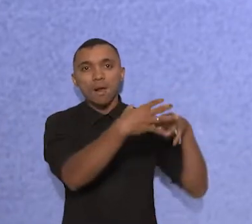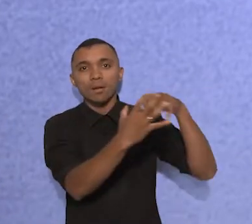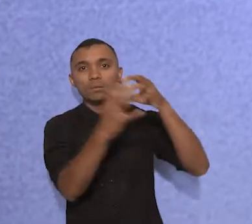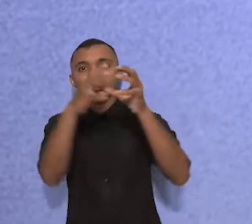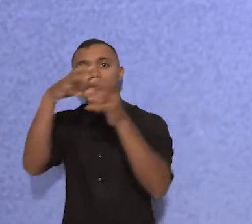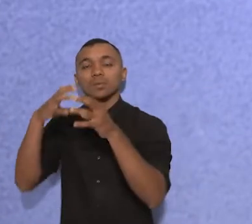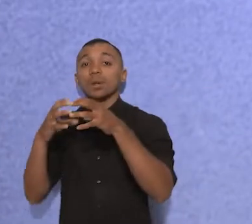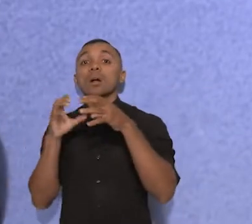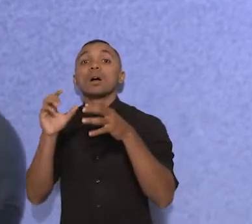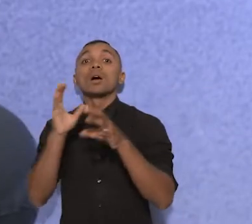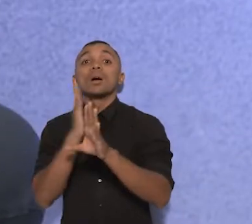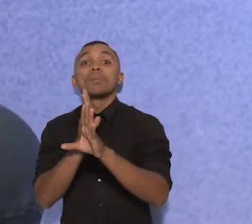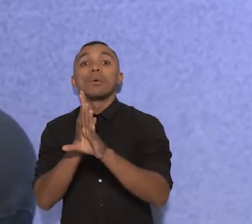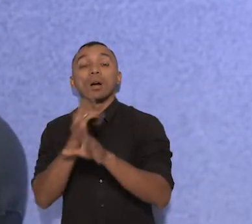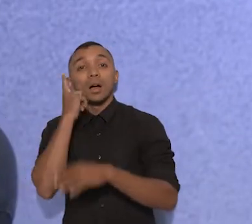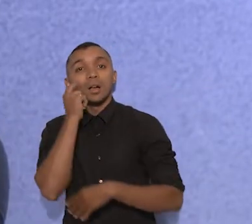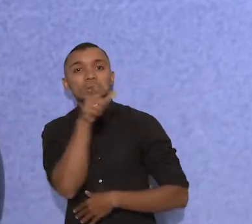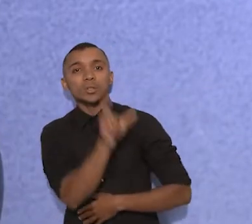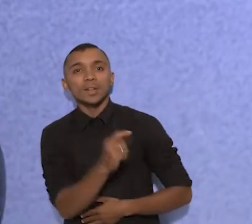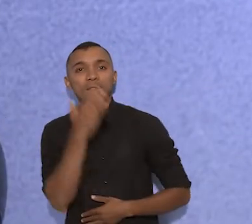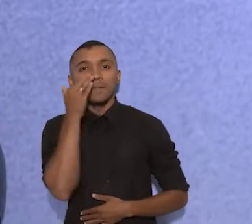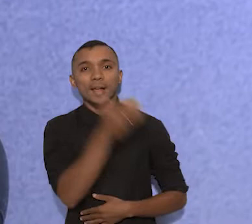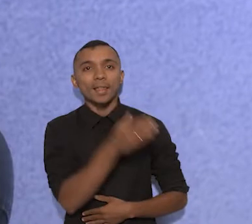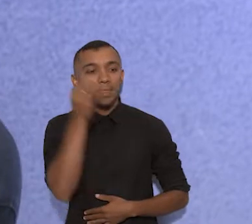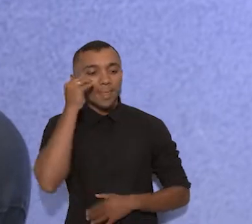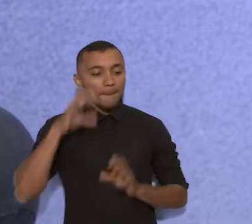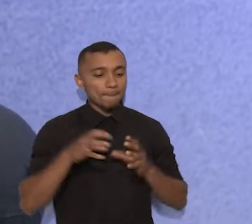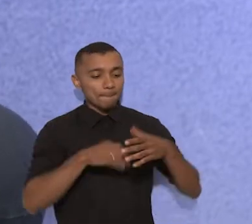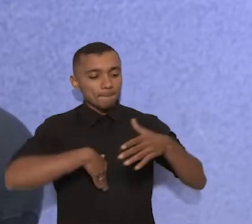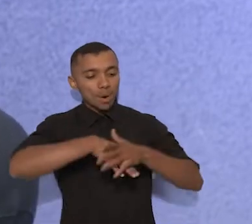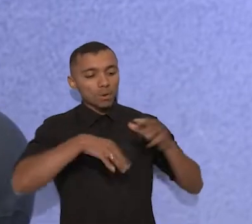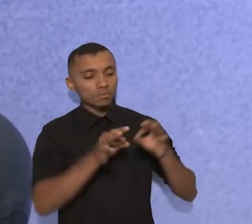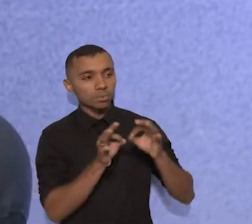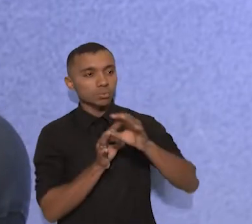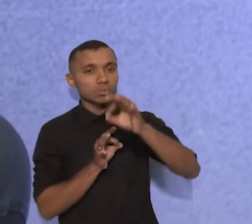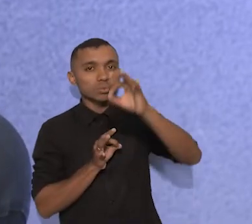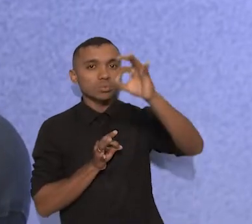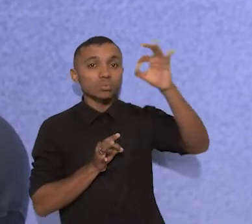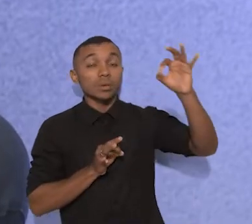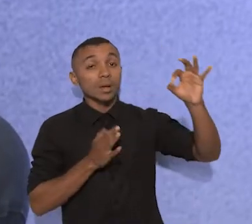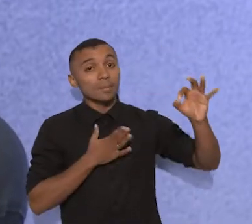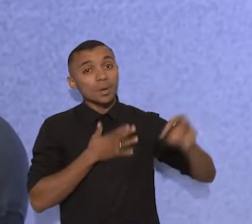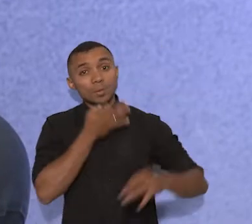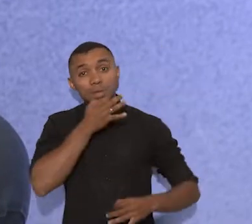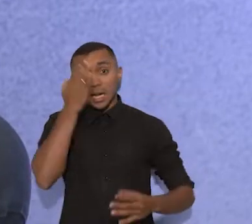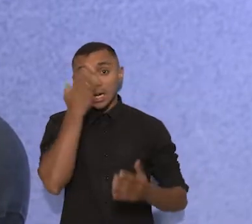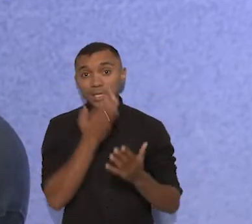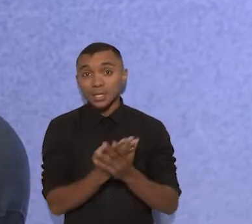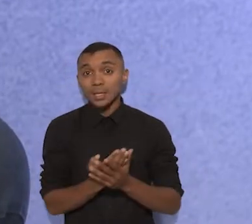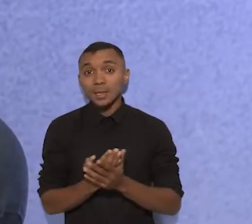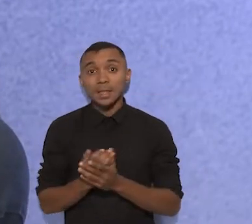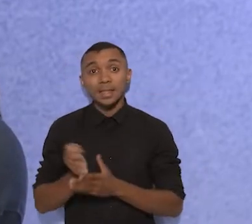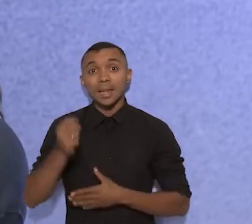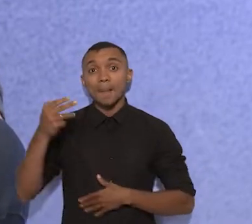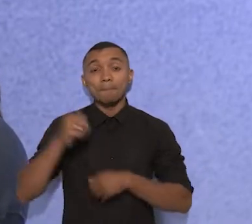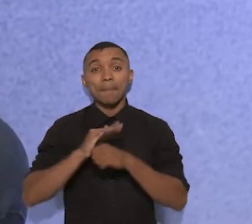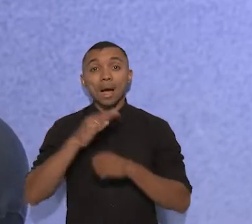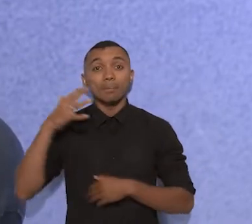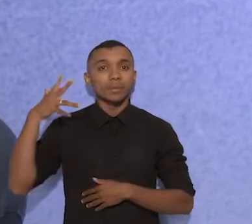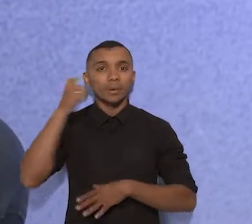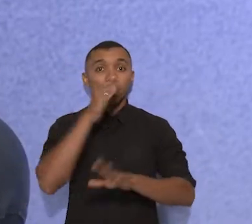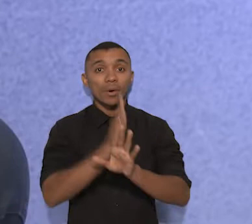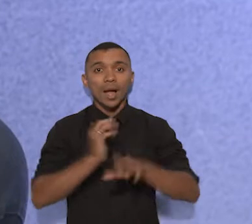para tirar do zagueiro que estava na frente. Então, eu classifico dos três o mais belo, porque não foi um gol do